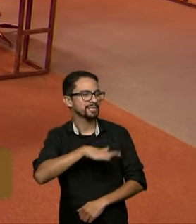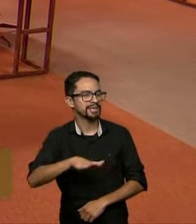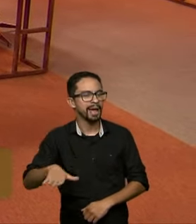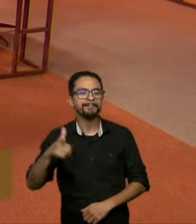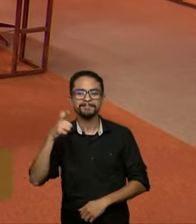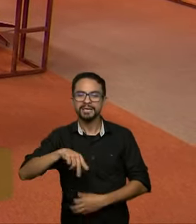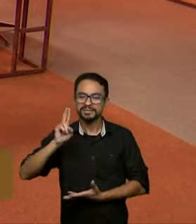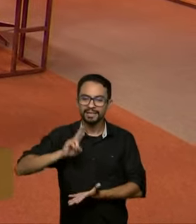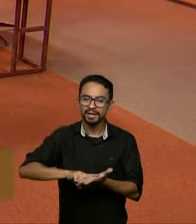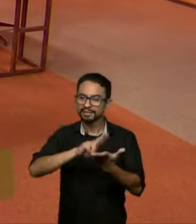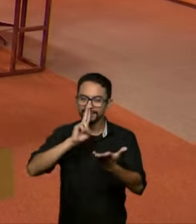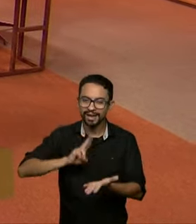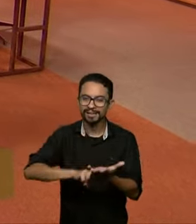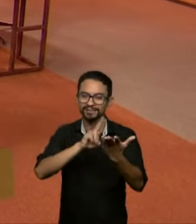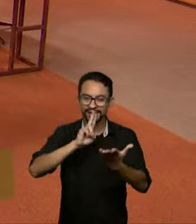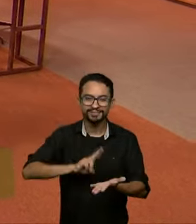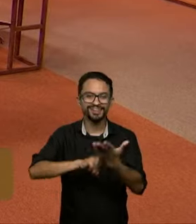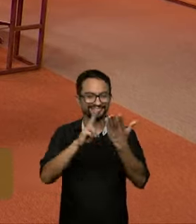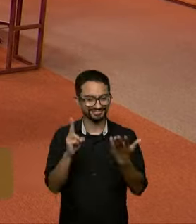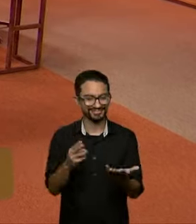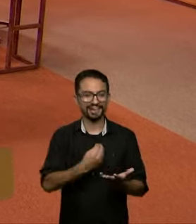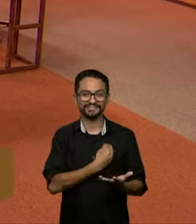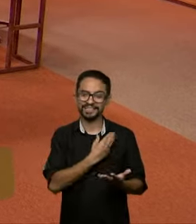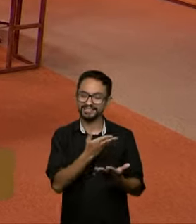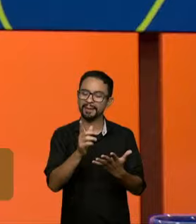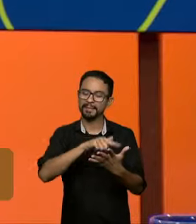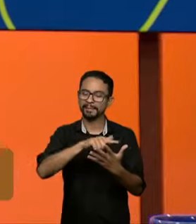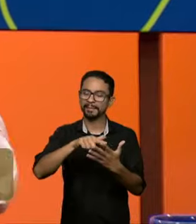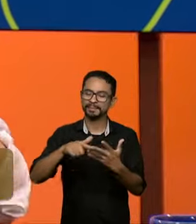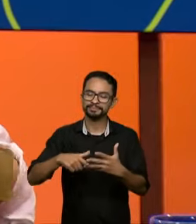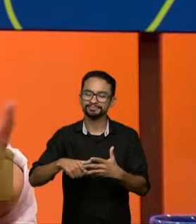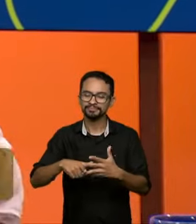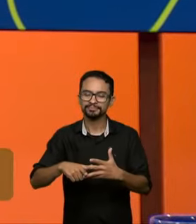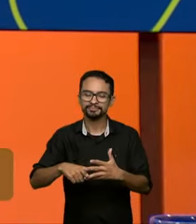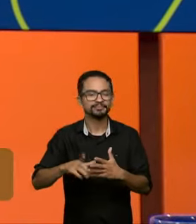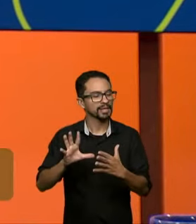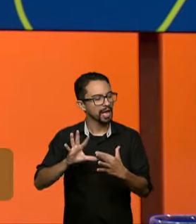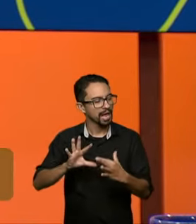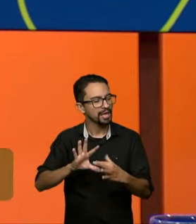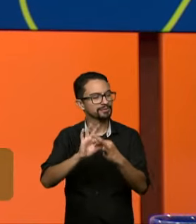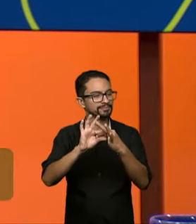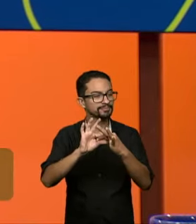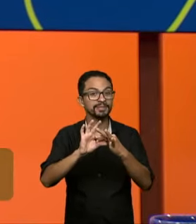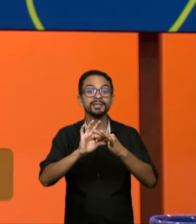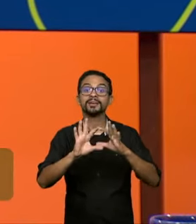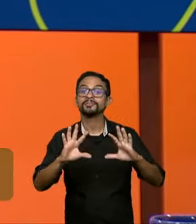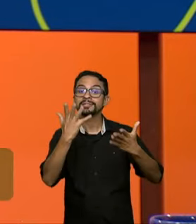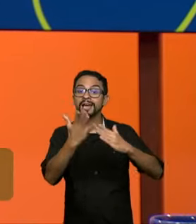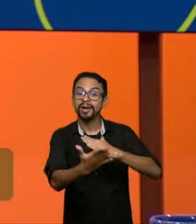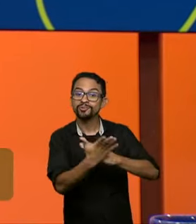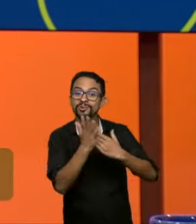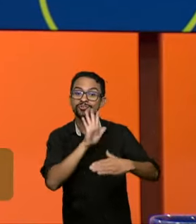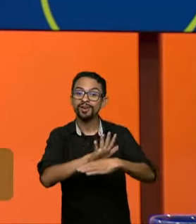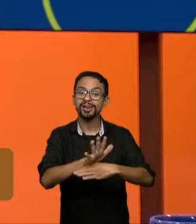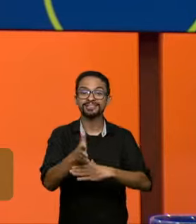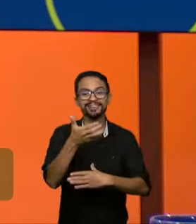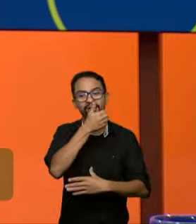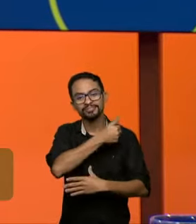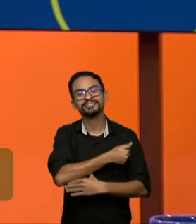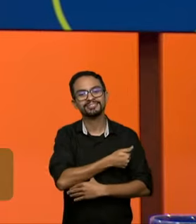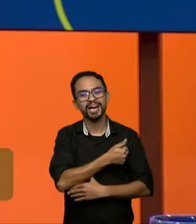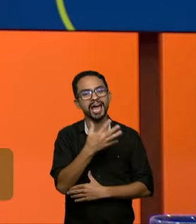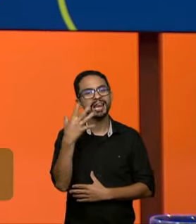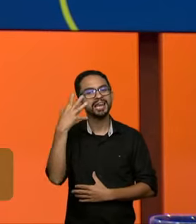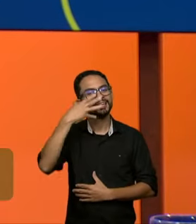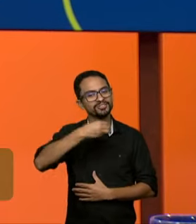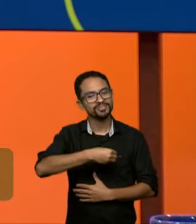Estou em Londres. Aqui a vida é assim. E aí eles criam uma relação e um acaba salvando o outro de uma maneira, né? É bem